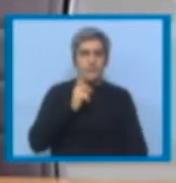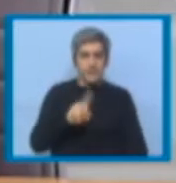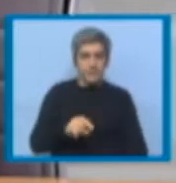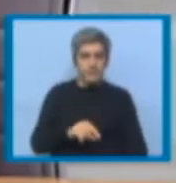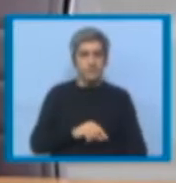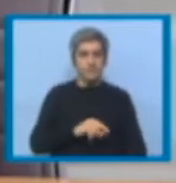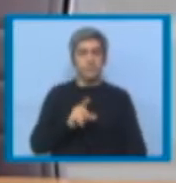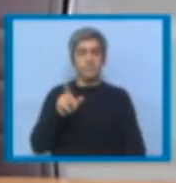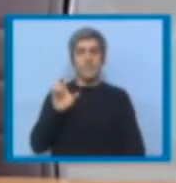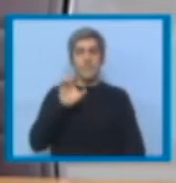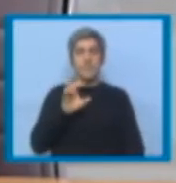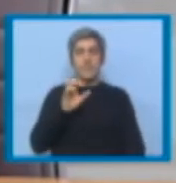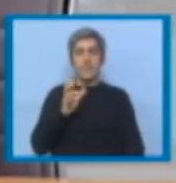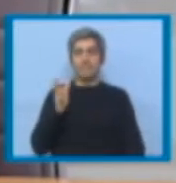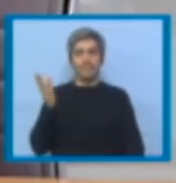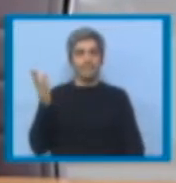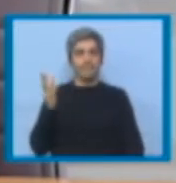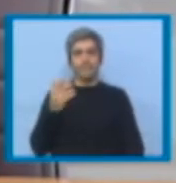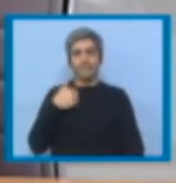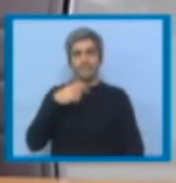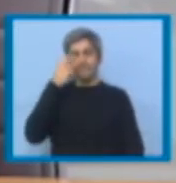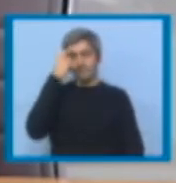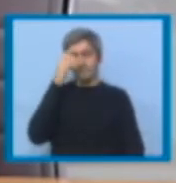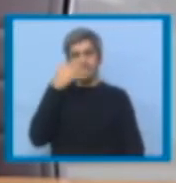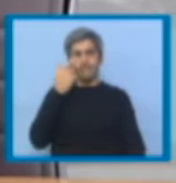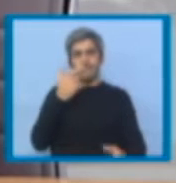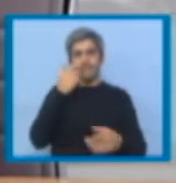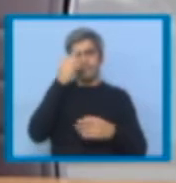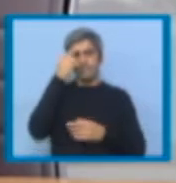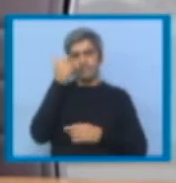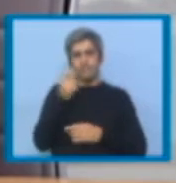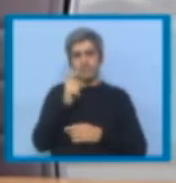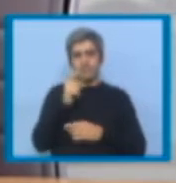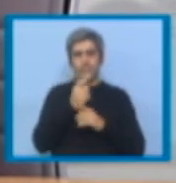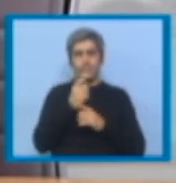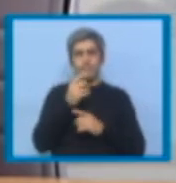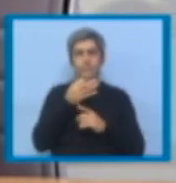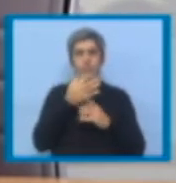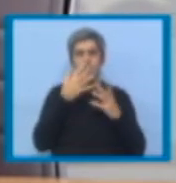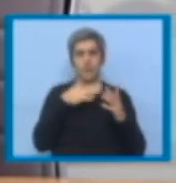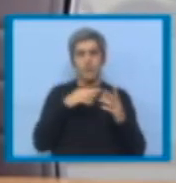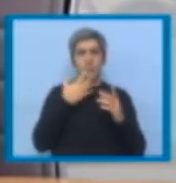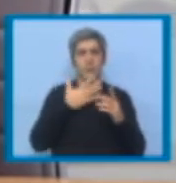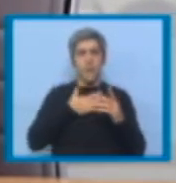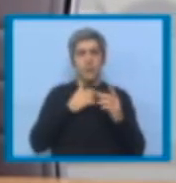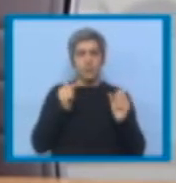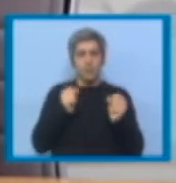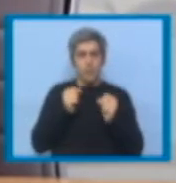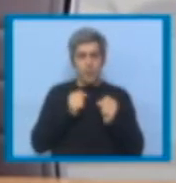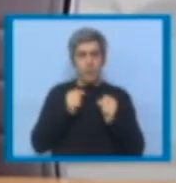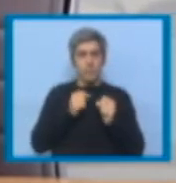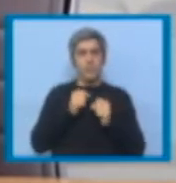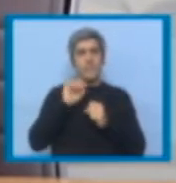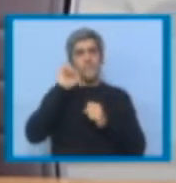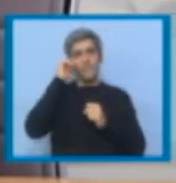acho que nós não temos consciência disso, porque Pedrógão foi um choque, teve o maior número